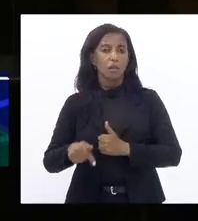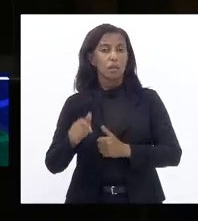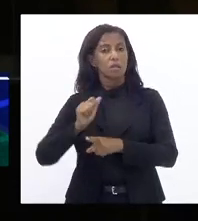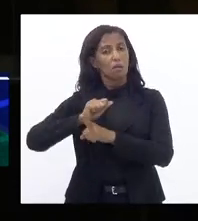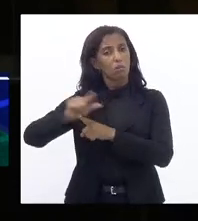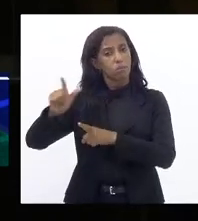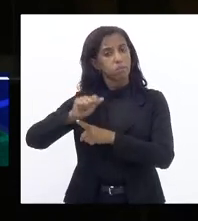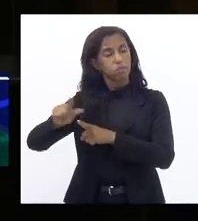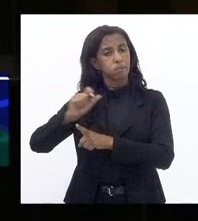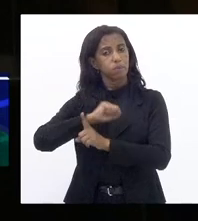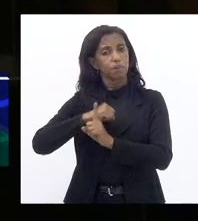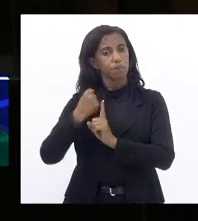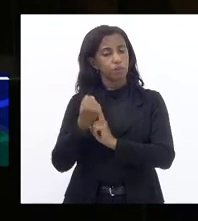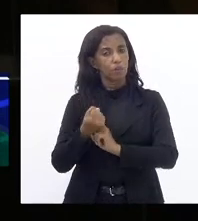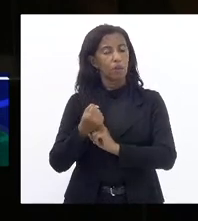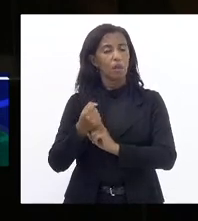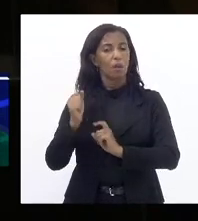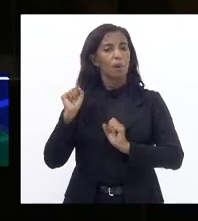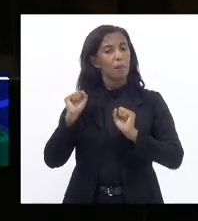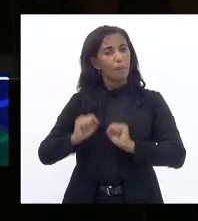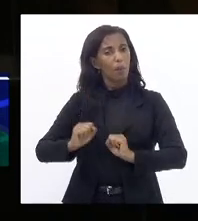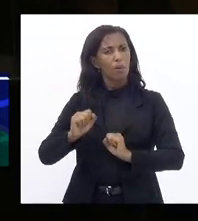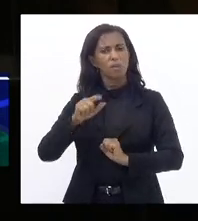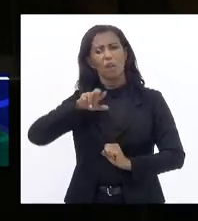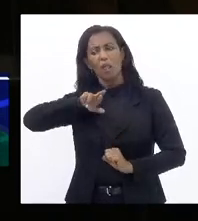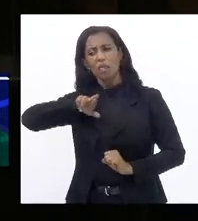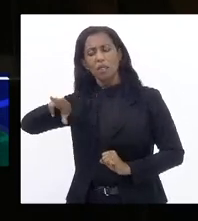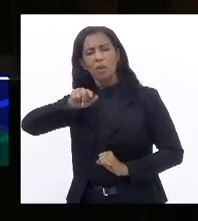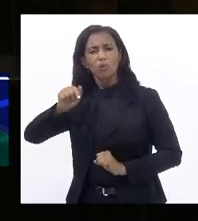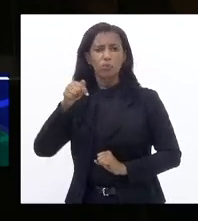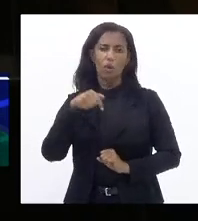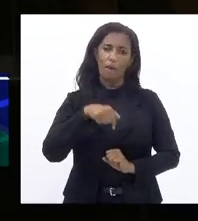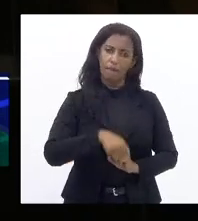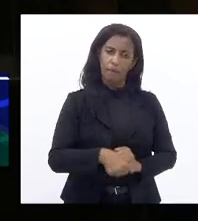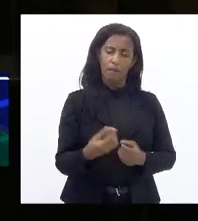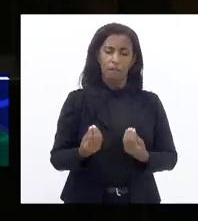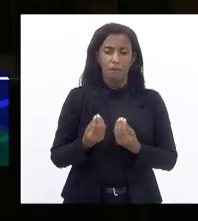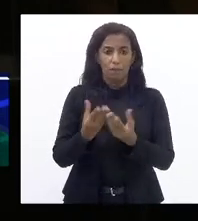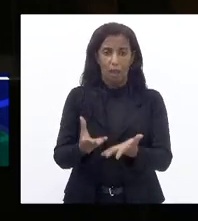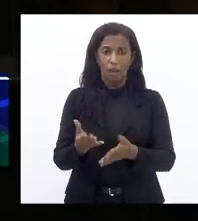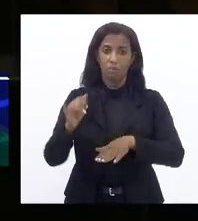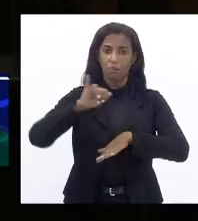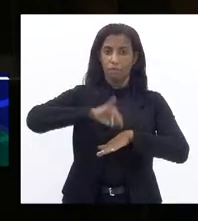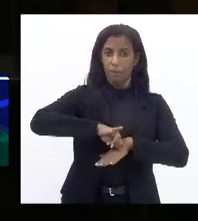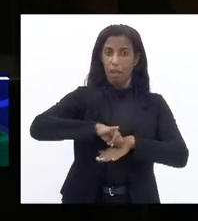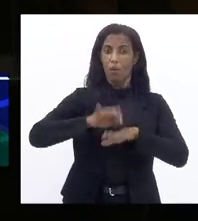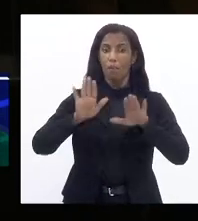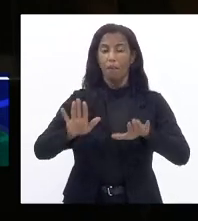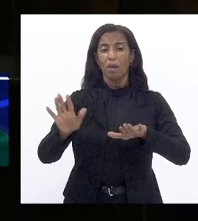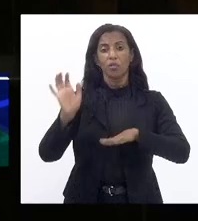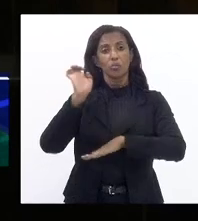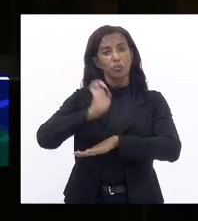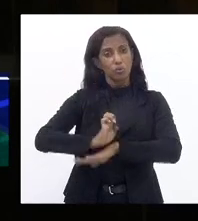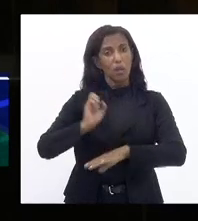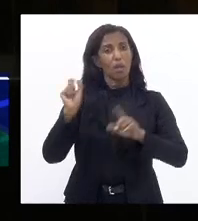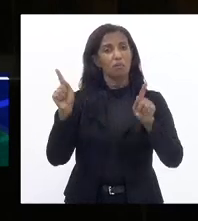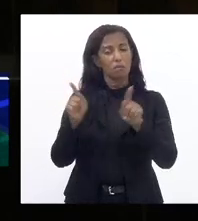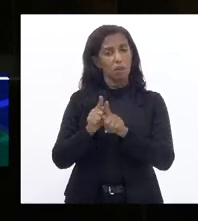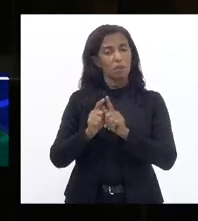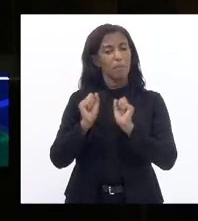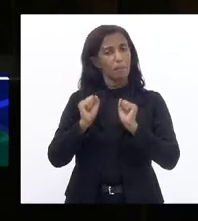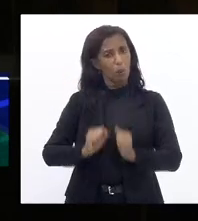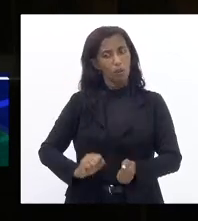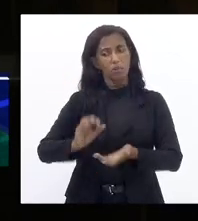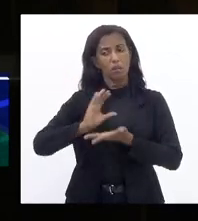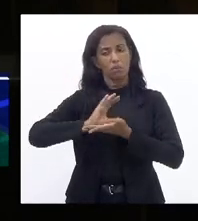aluguel social, para que isso possa não só ser aqui concedido na capital, mas que o Estado ele também possa